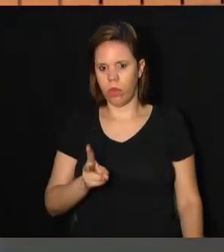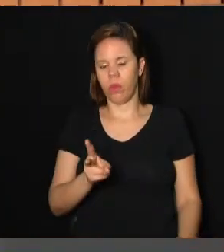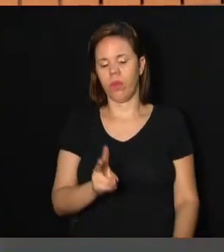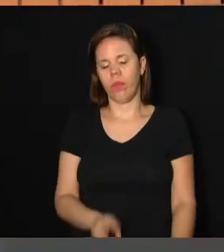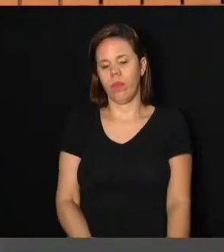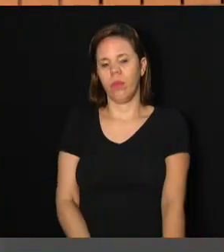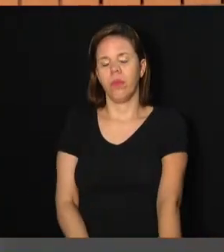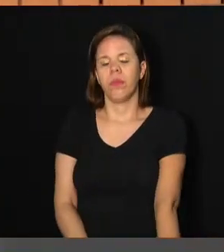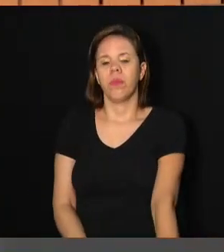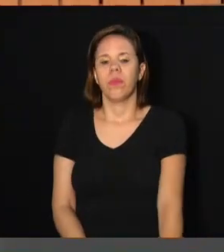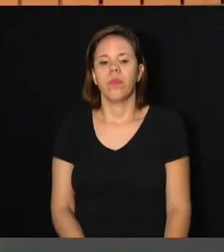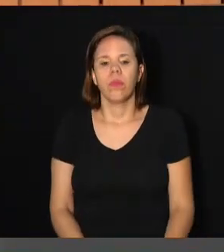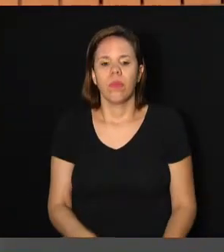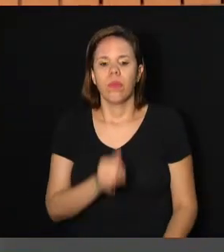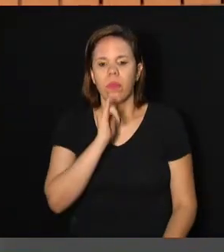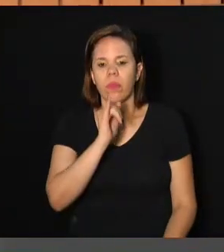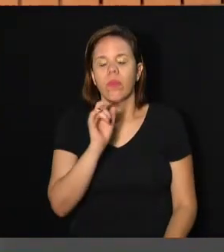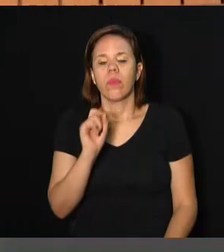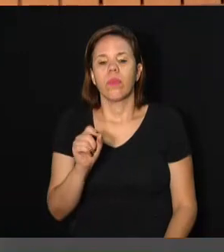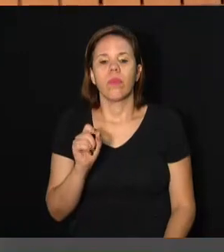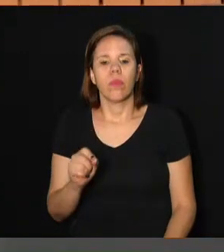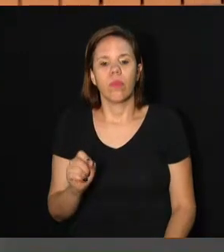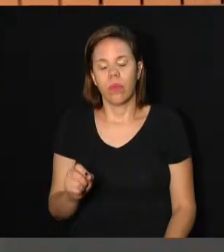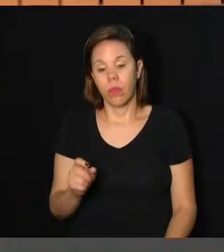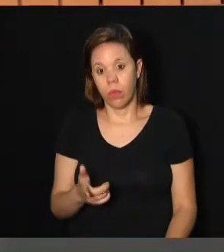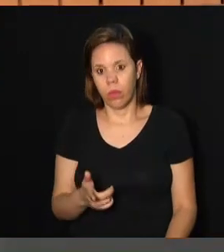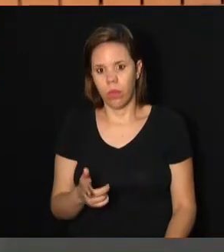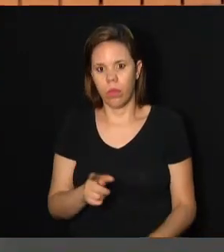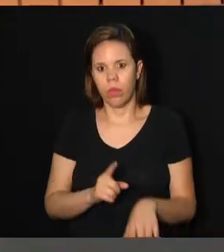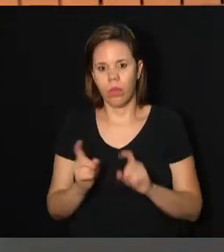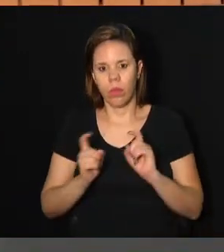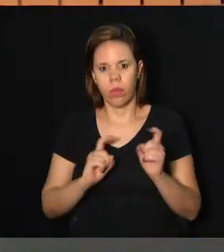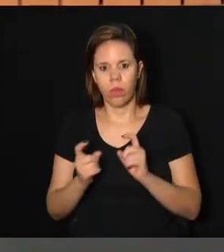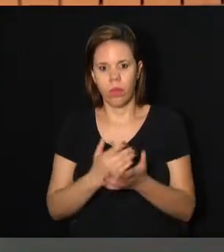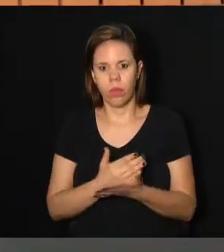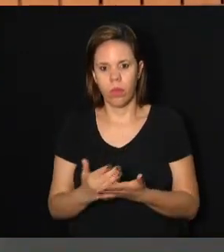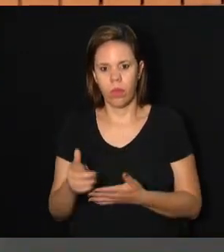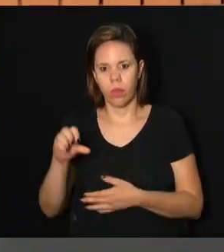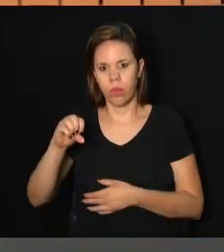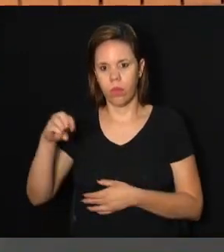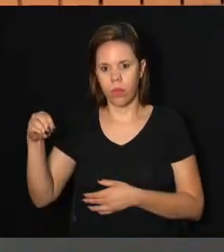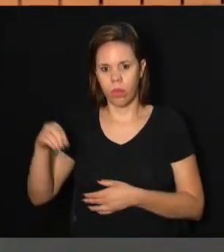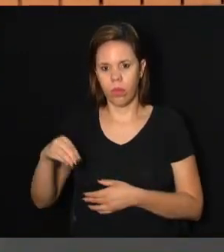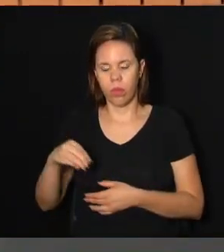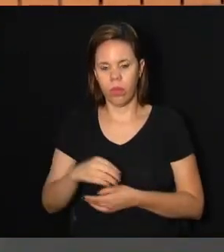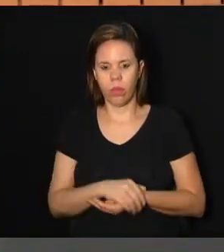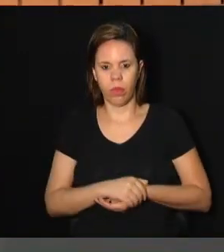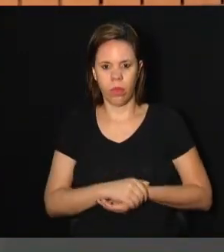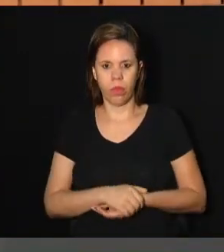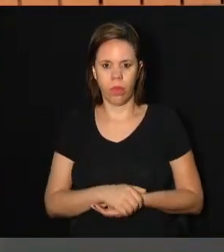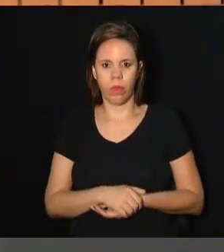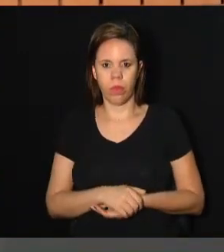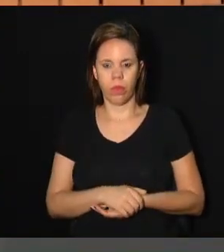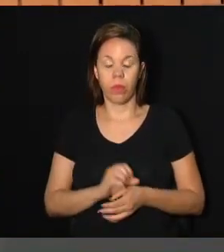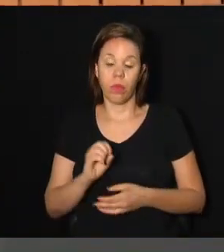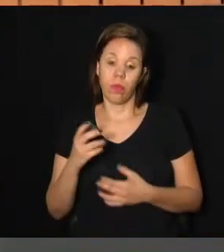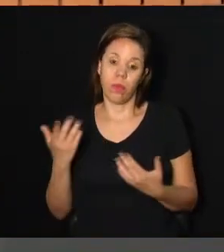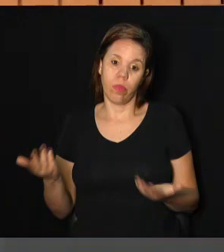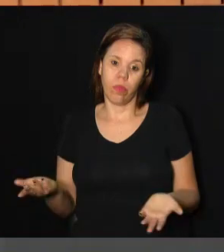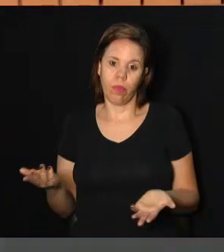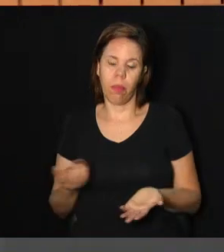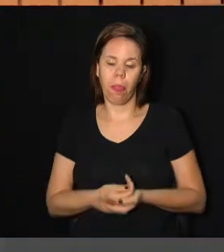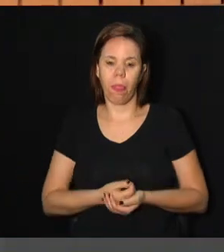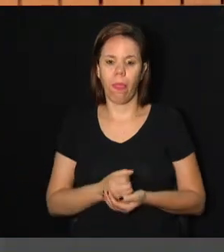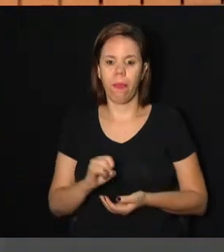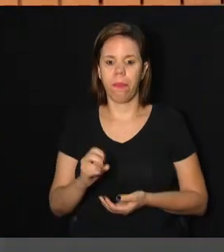consecutivos. Ressalta-se que o pequeno expediente tem apenas 90 minutos. Ou seja,